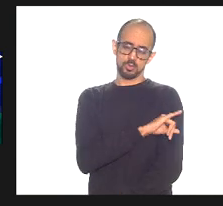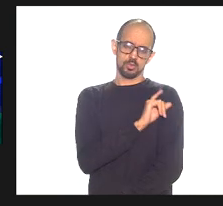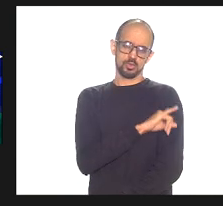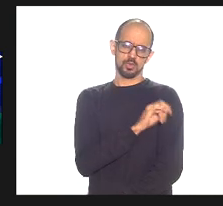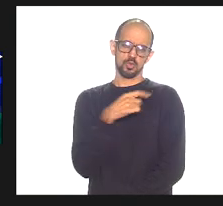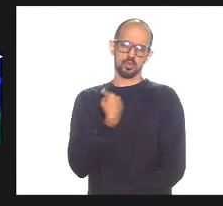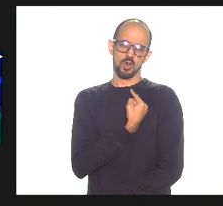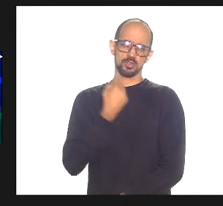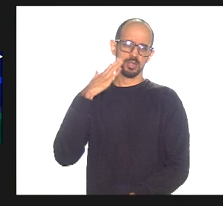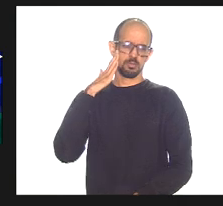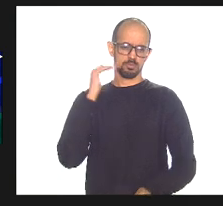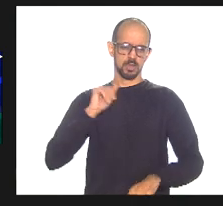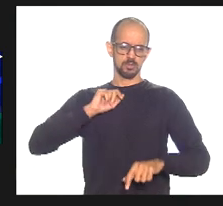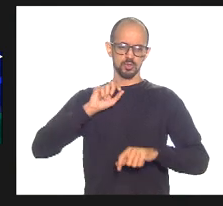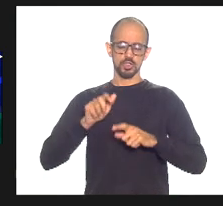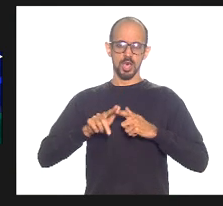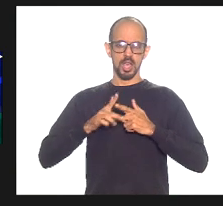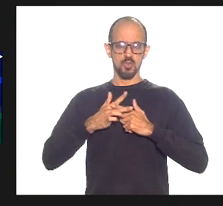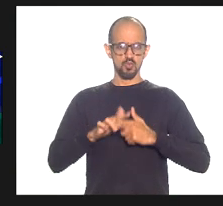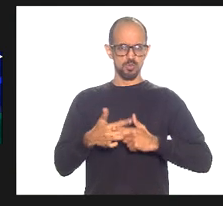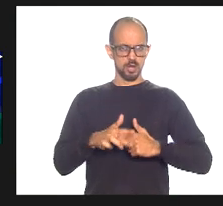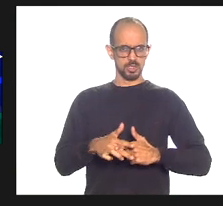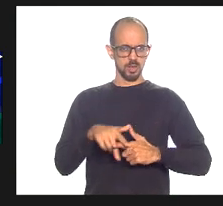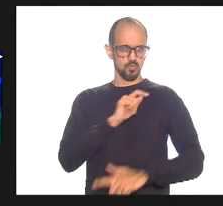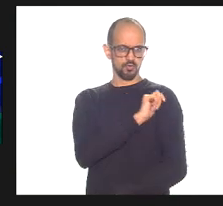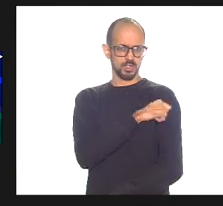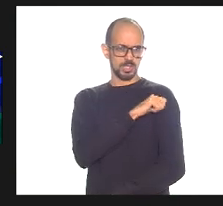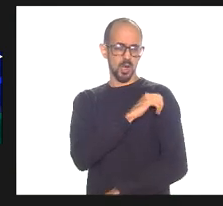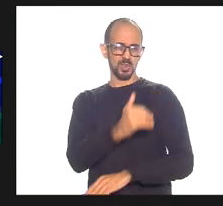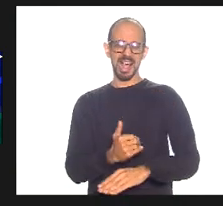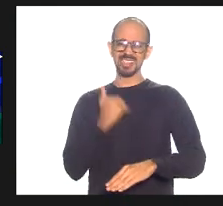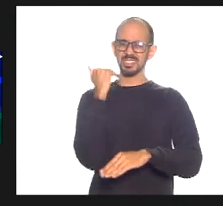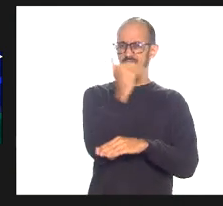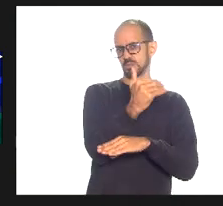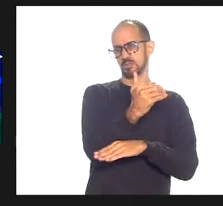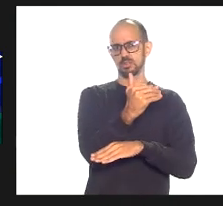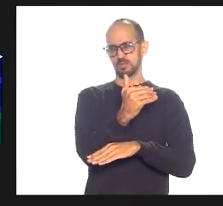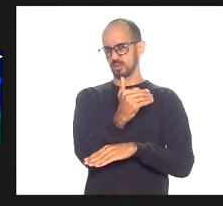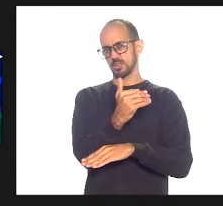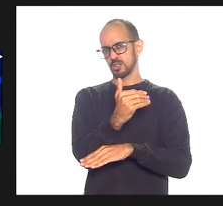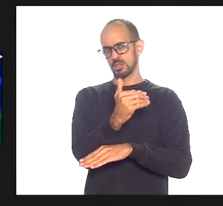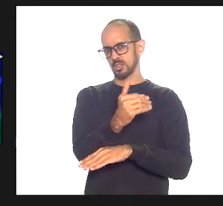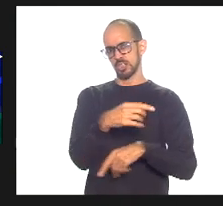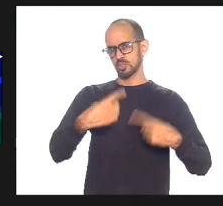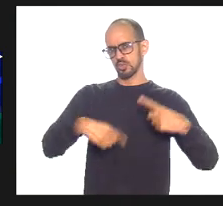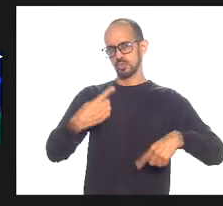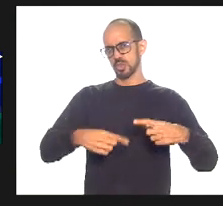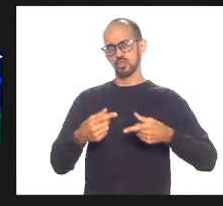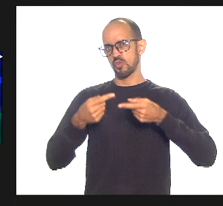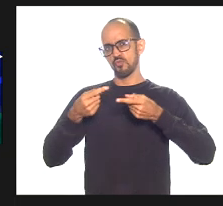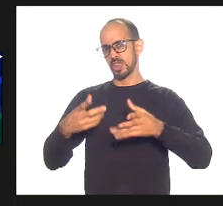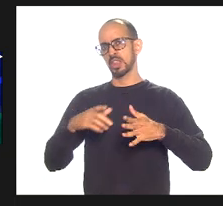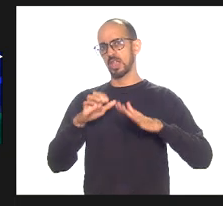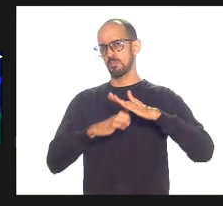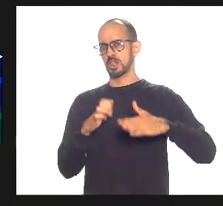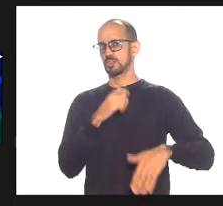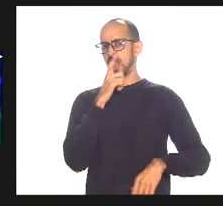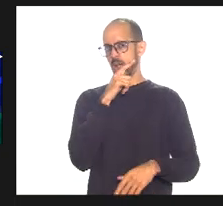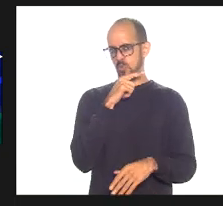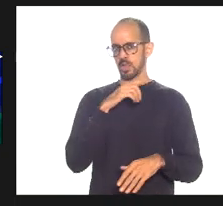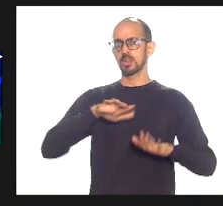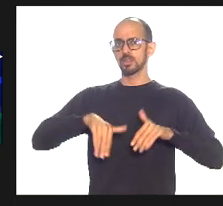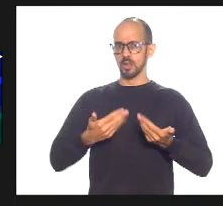sabe que a recuperação fiscal deste estado tá muito Alem mas muito além dessa discussão de vender ou não você dai